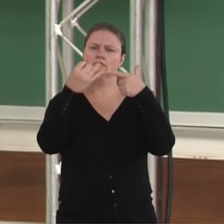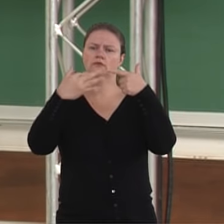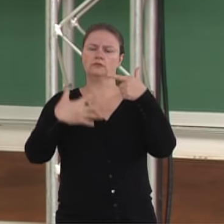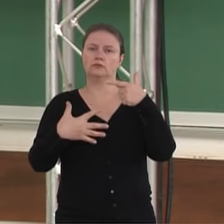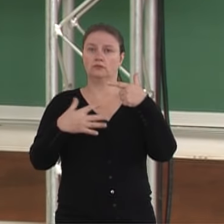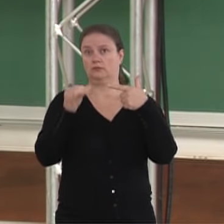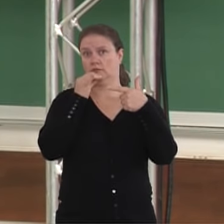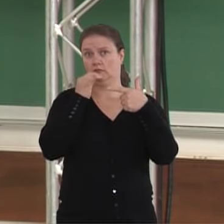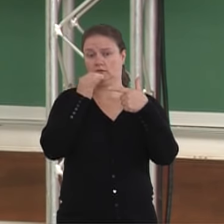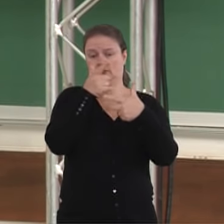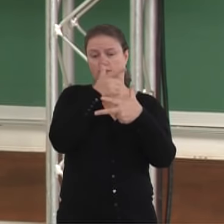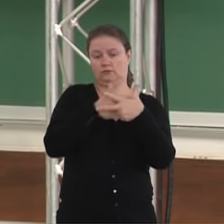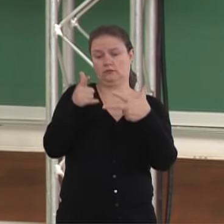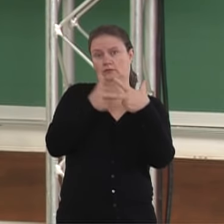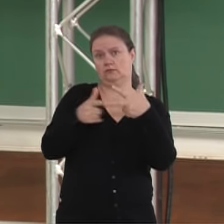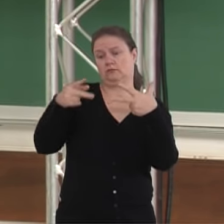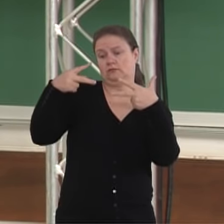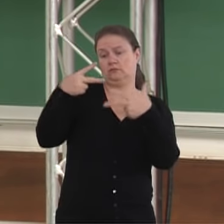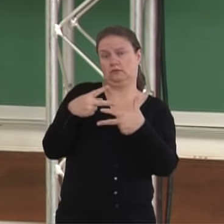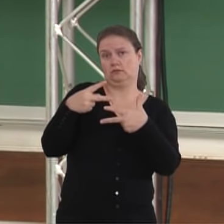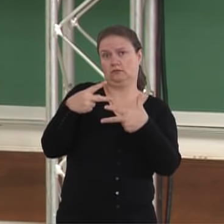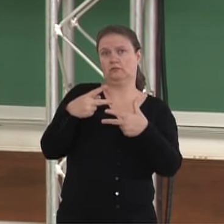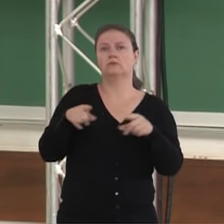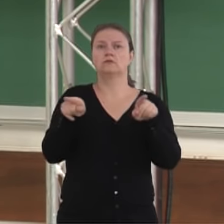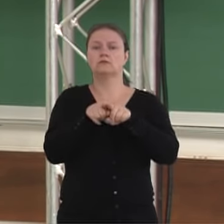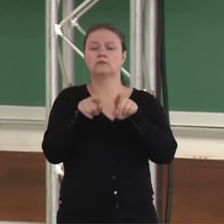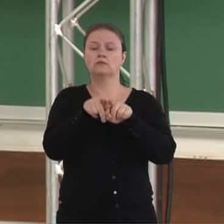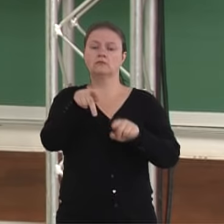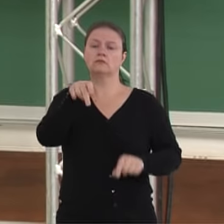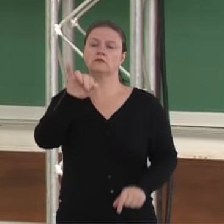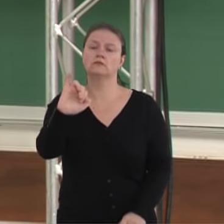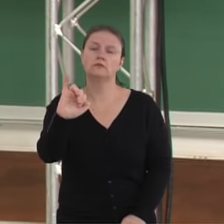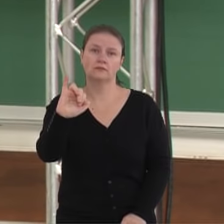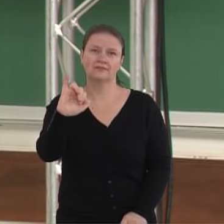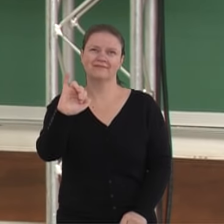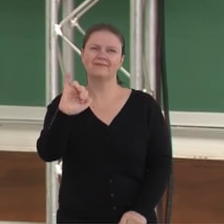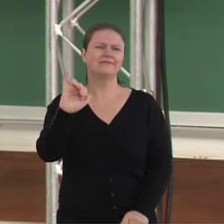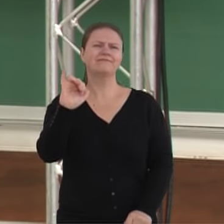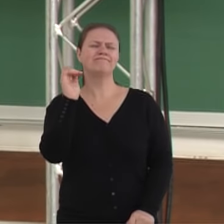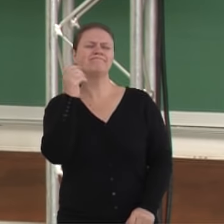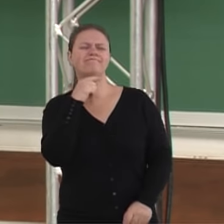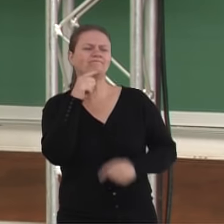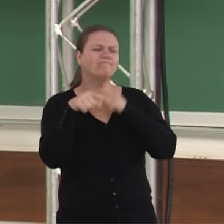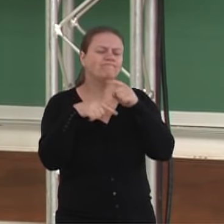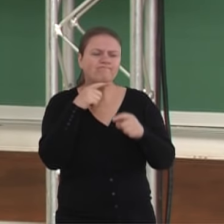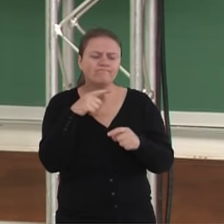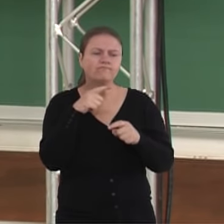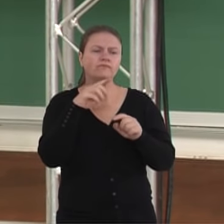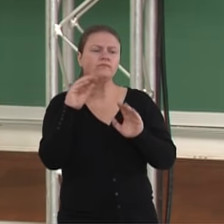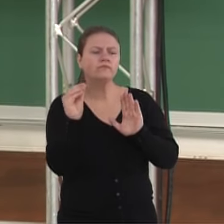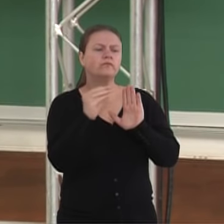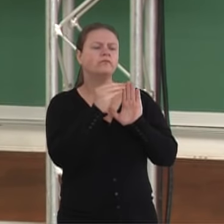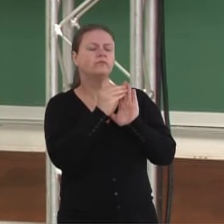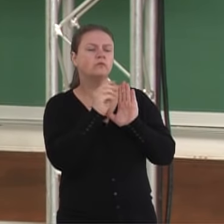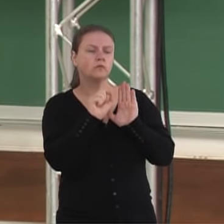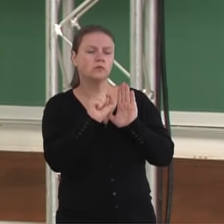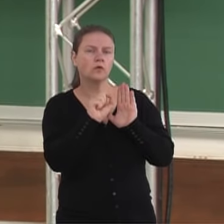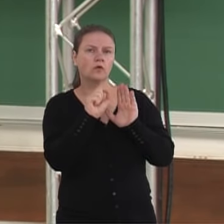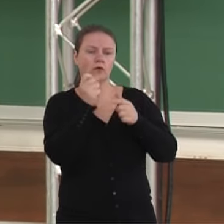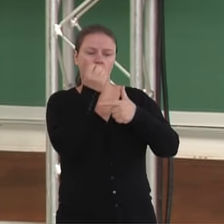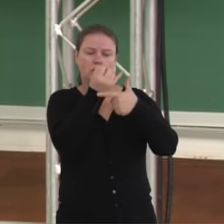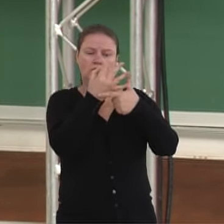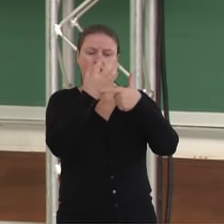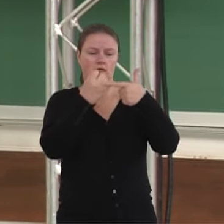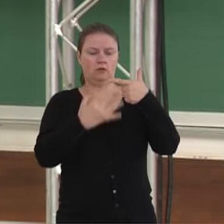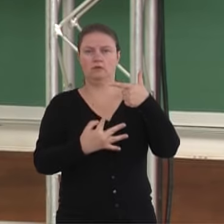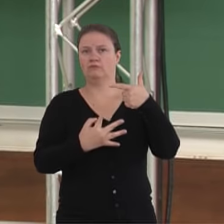de 2. Outro número, o π, ou seja, são números que nós não conseguimos colocar na forma de fração.